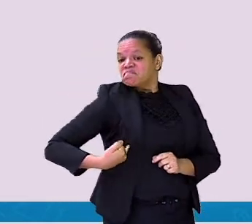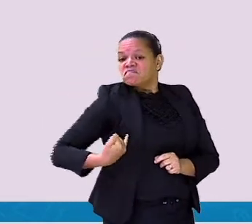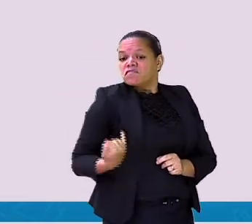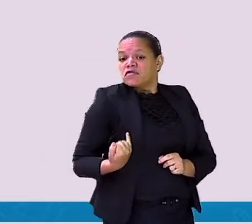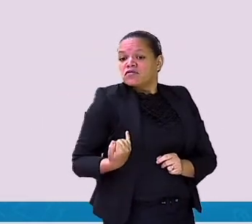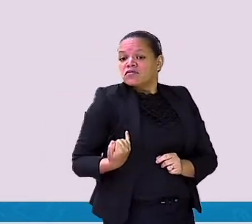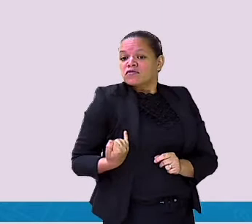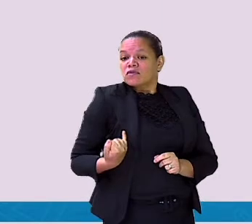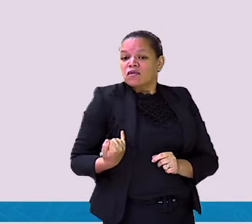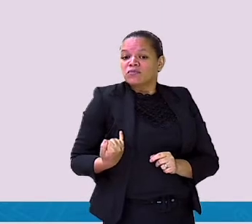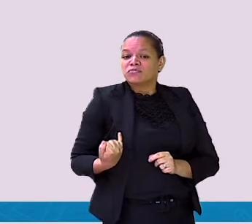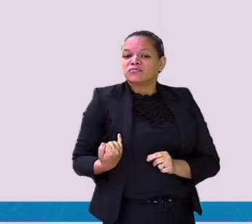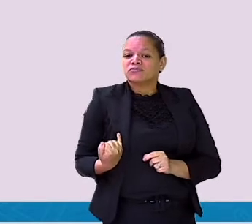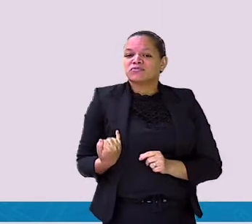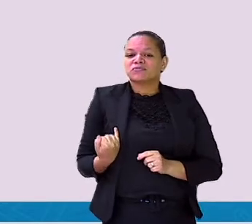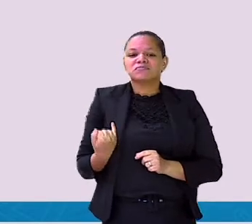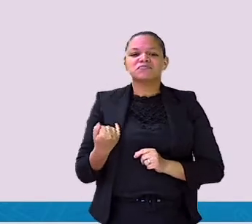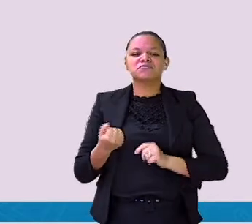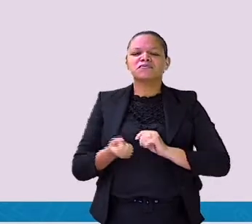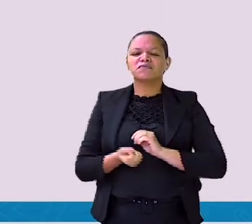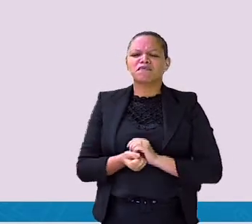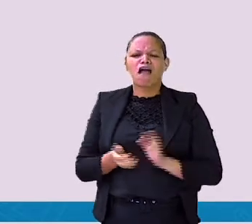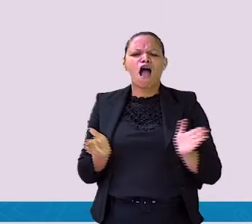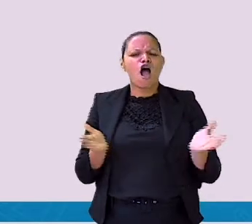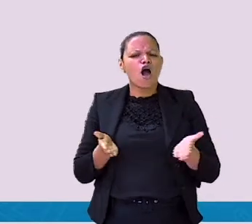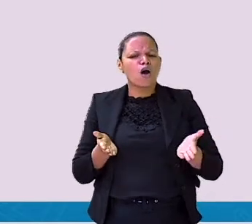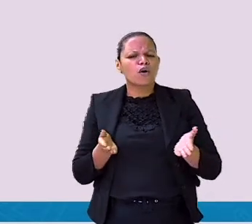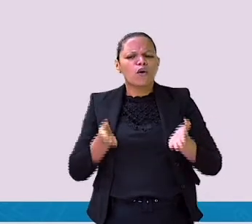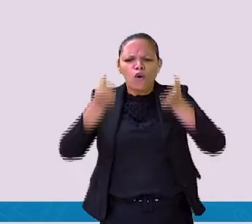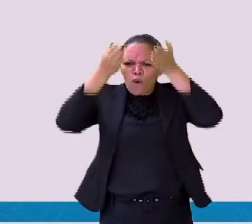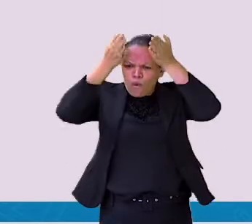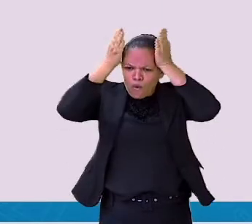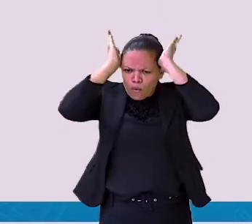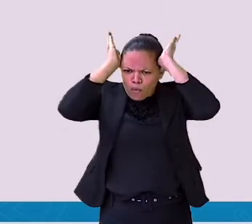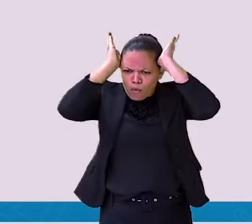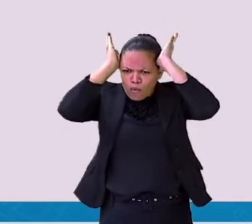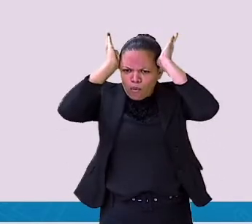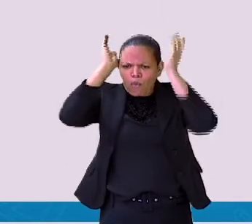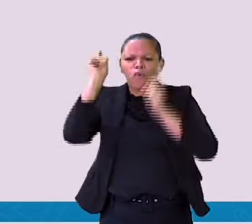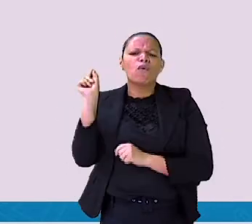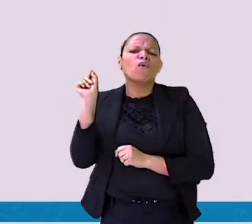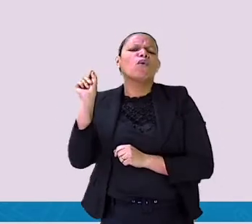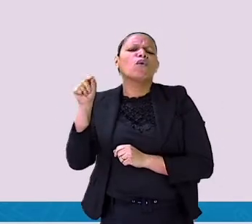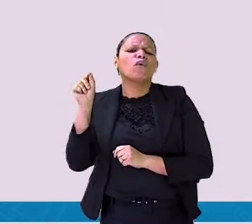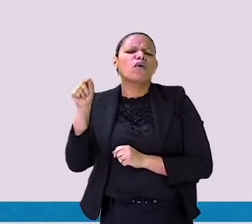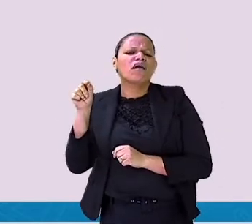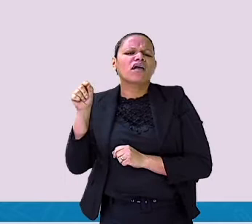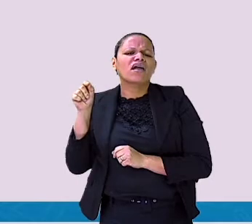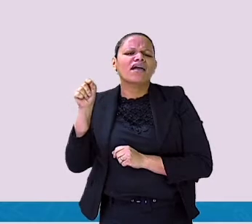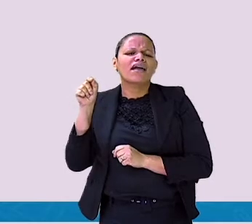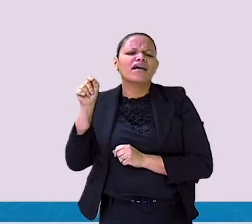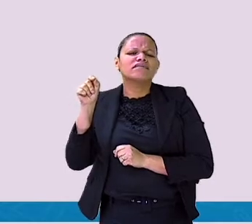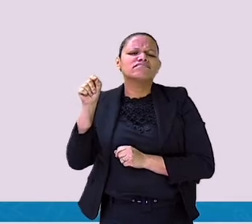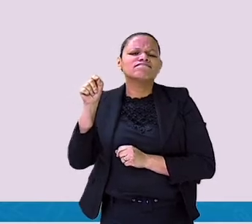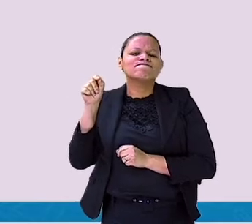vaidoso. Ó o vaidoso aqui, ó. E o burro? A nossa fábula fala que ele é